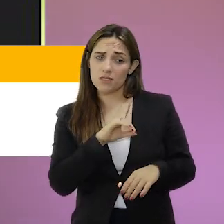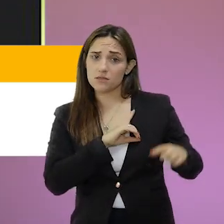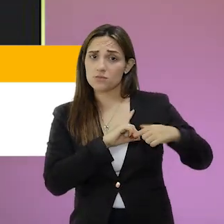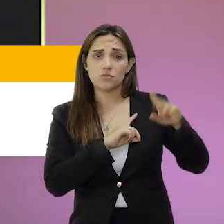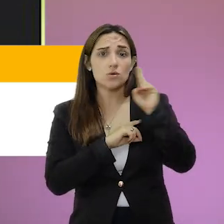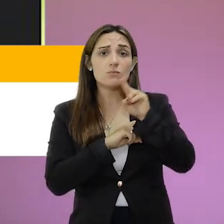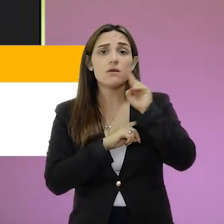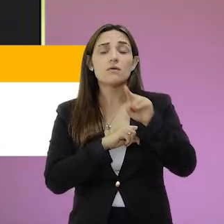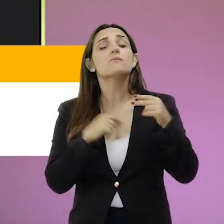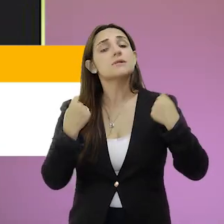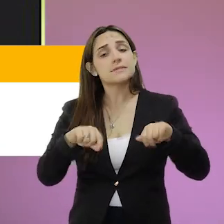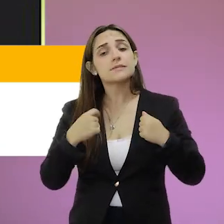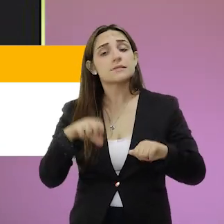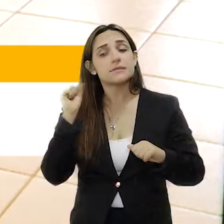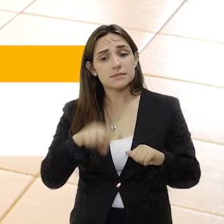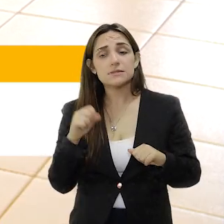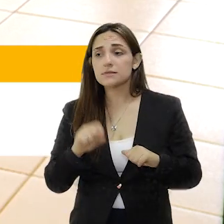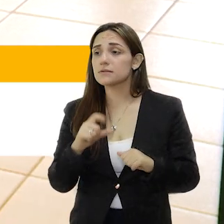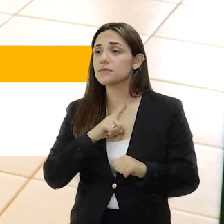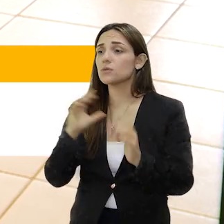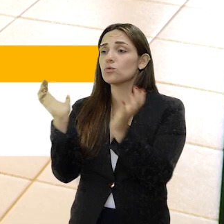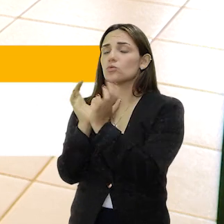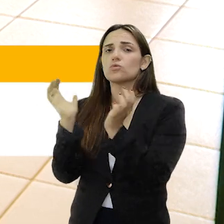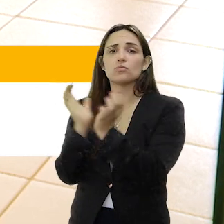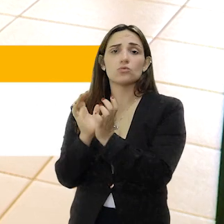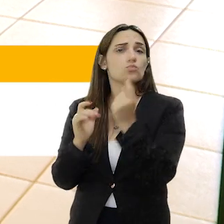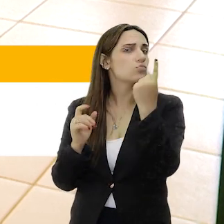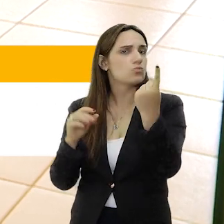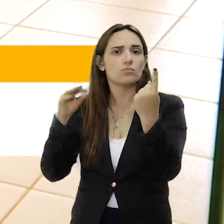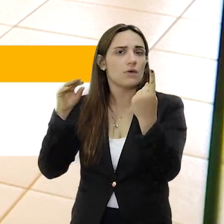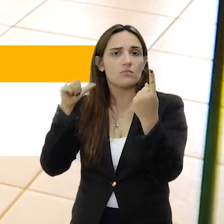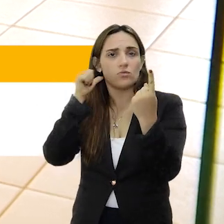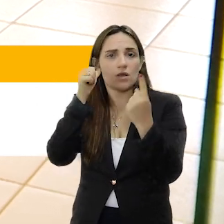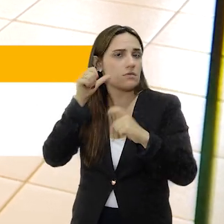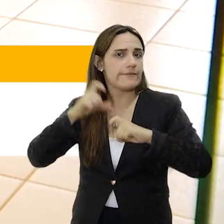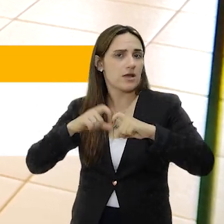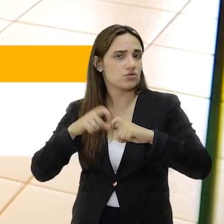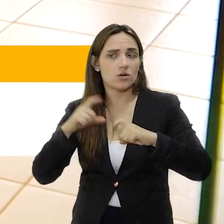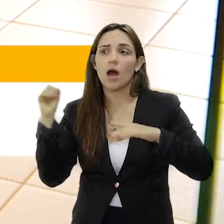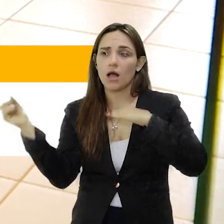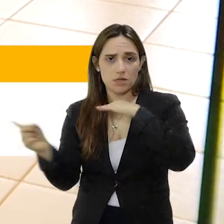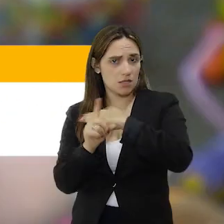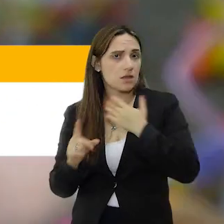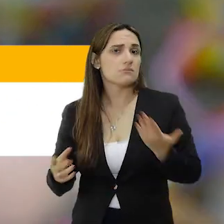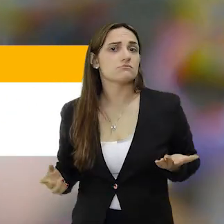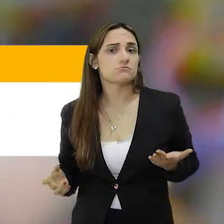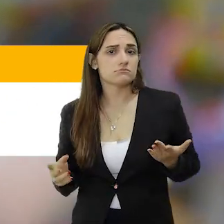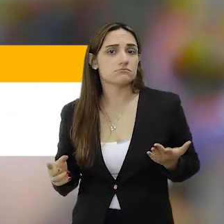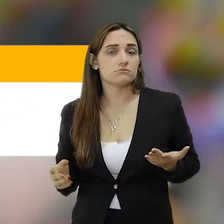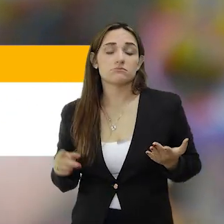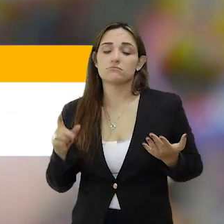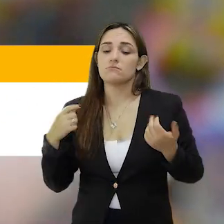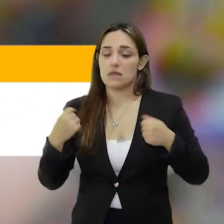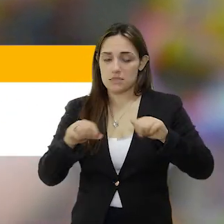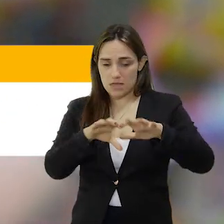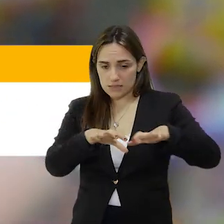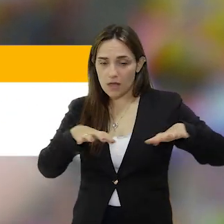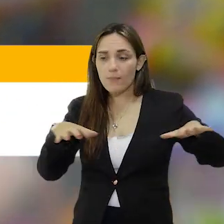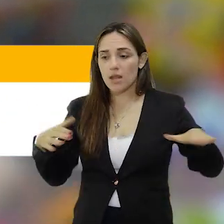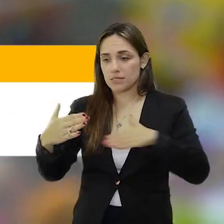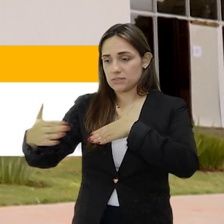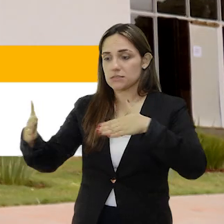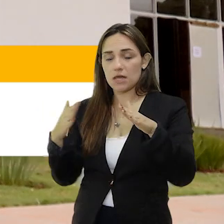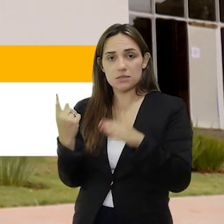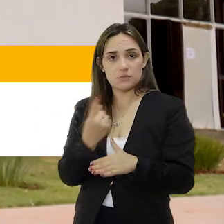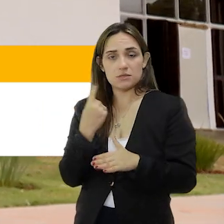as delegacias distritais deverão ter em todas as suas equipes um efetivo mínimo de mulheres, as quais atenderão prioritariamente em salas